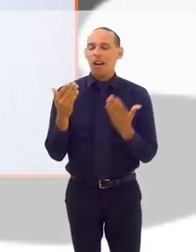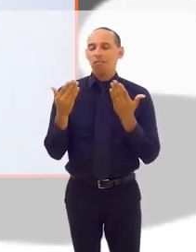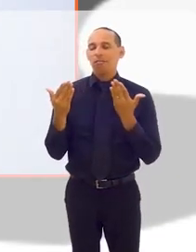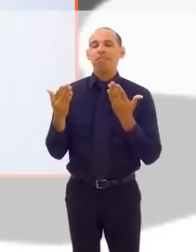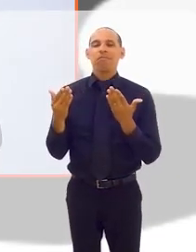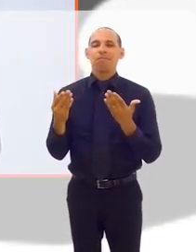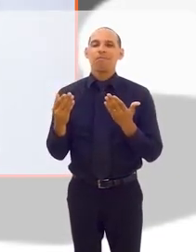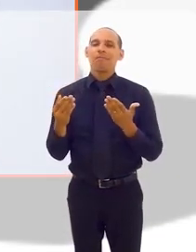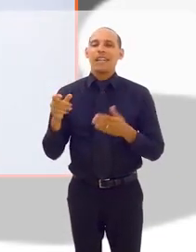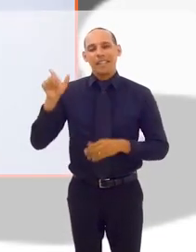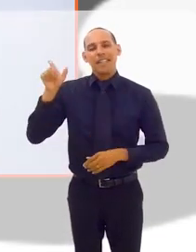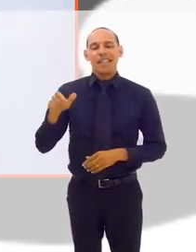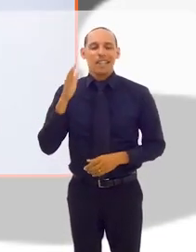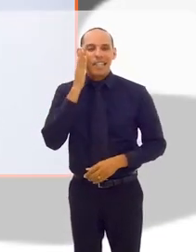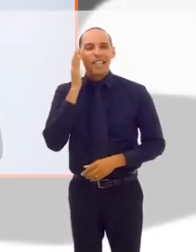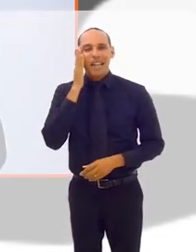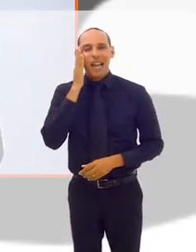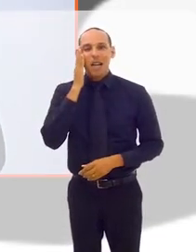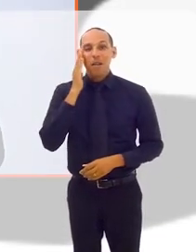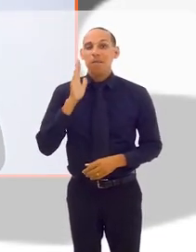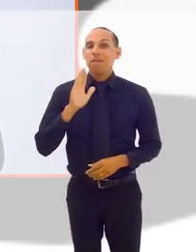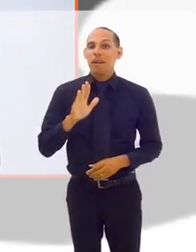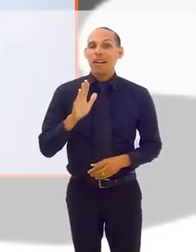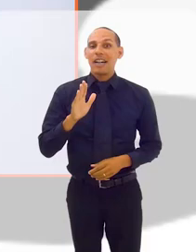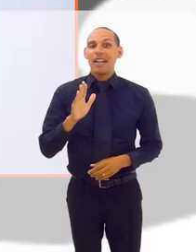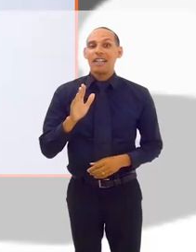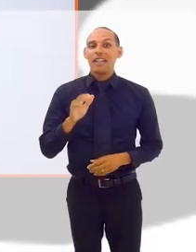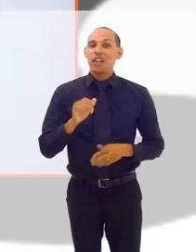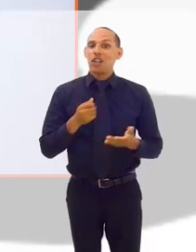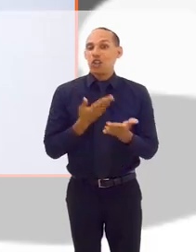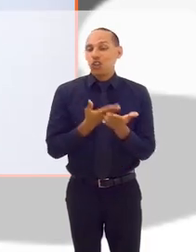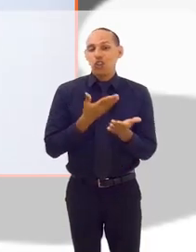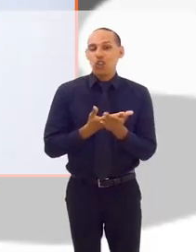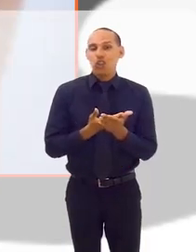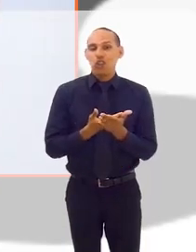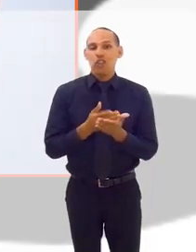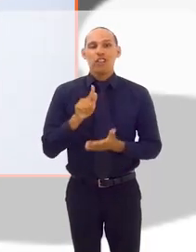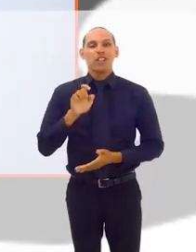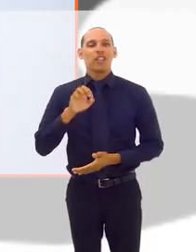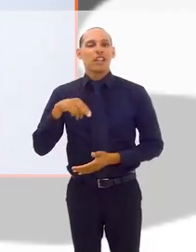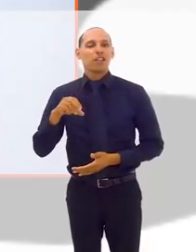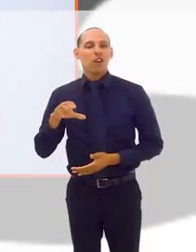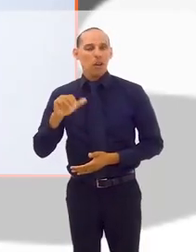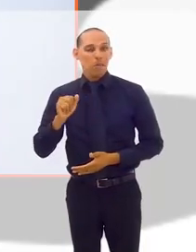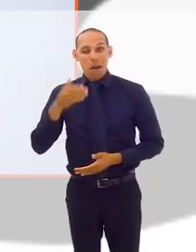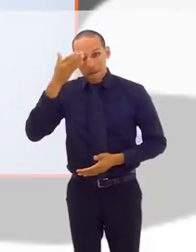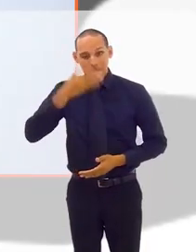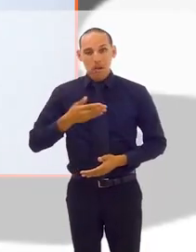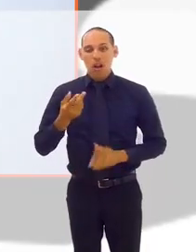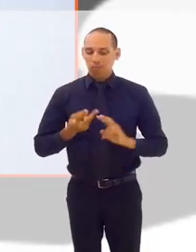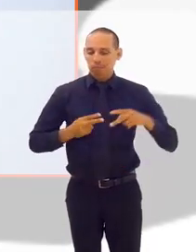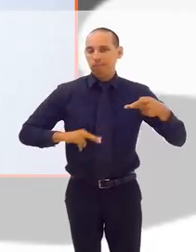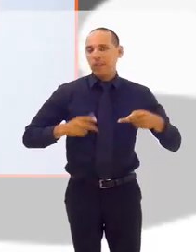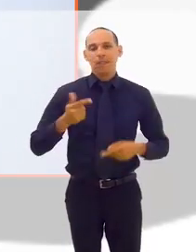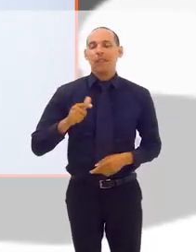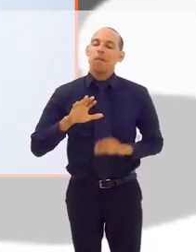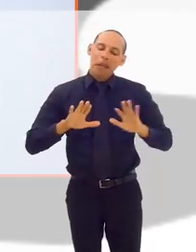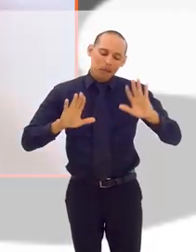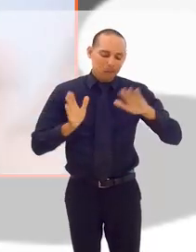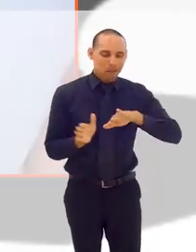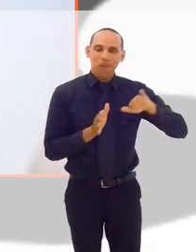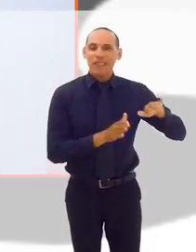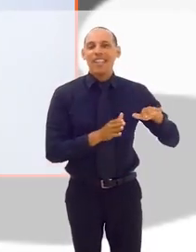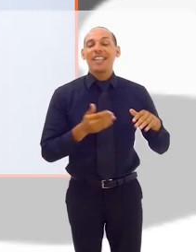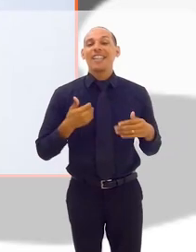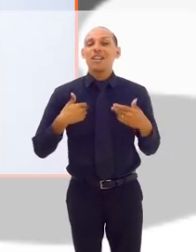chegar nesse parâmetro e ele é uma autoridade, ele pode falar isso. Mas não há um estudo do genoma que comprove geneticamente que a pessoa realmente